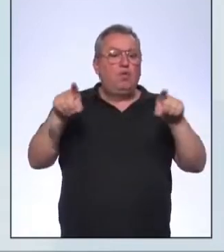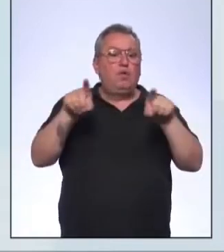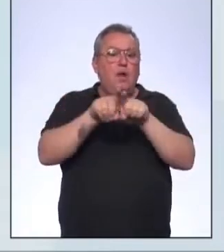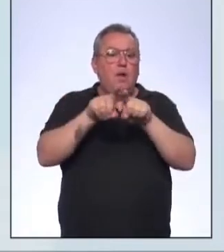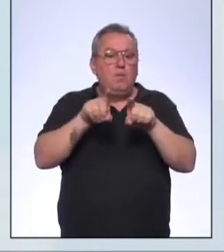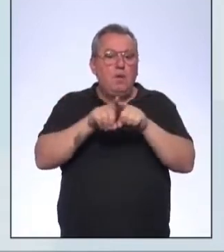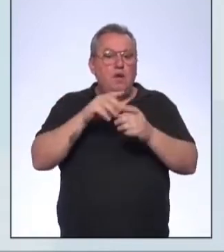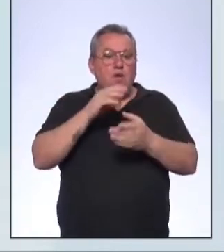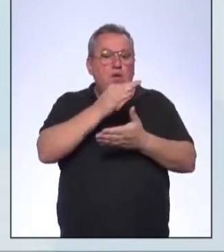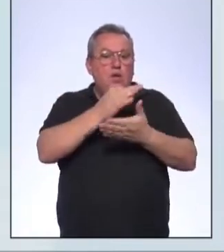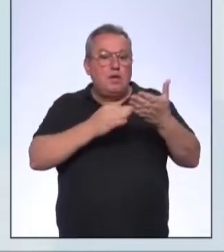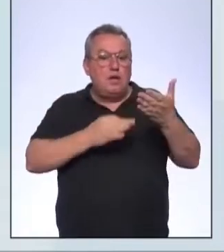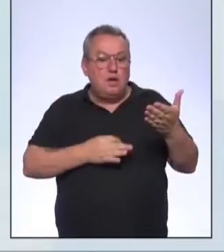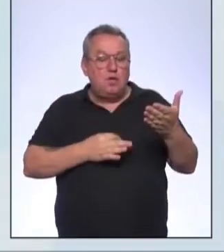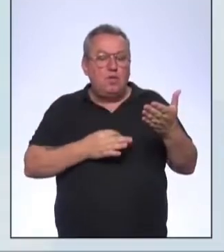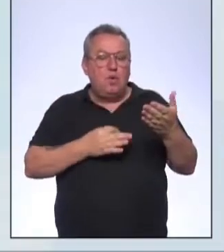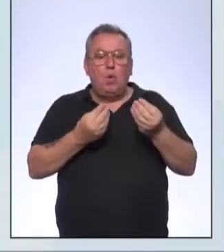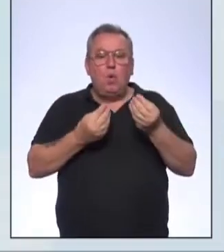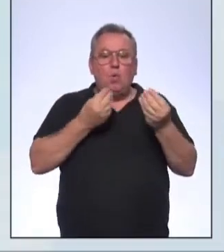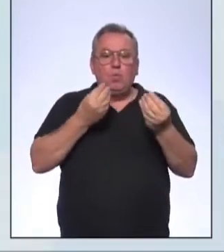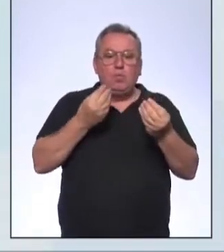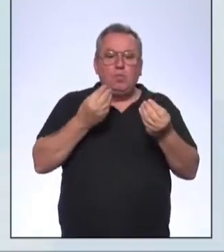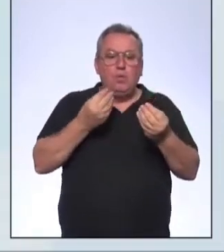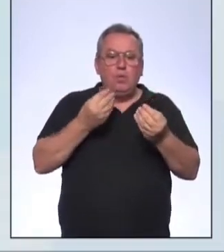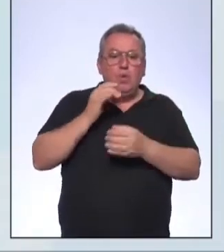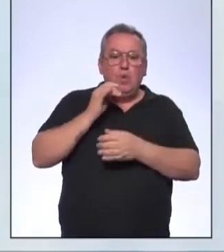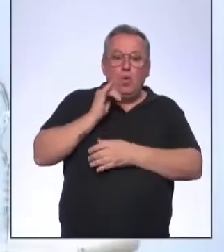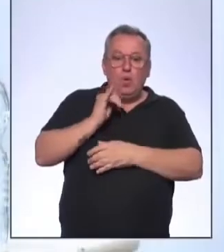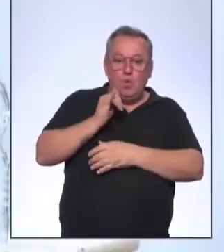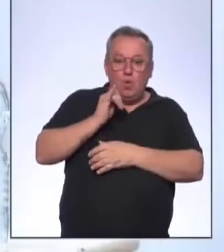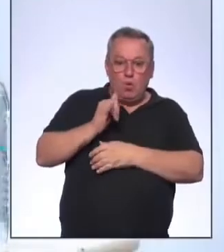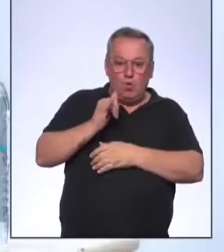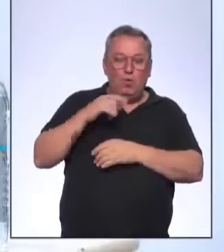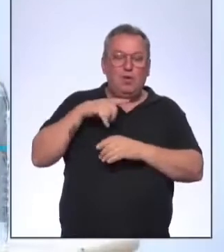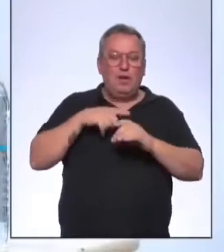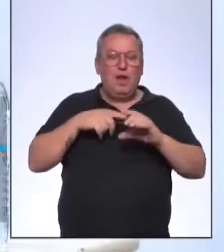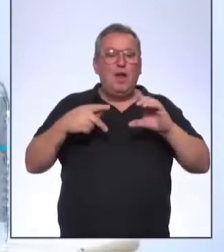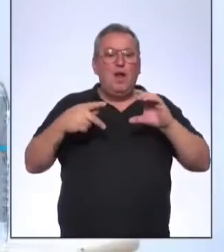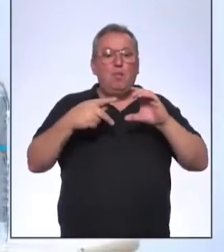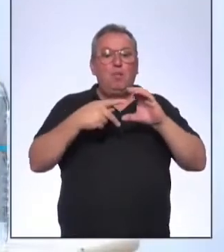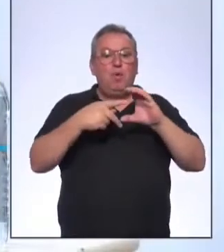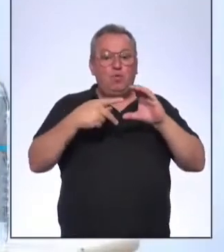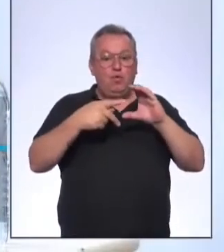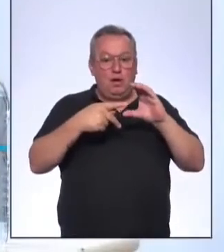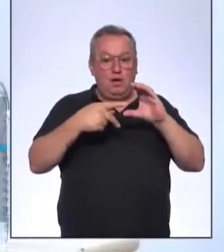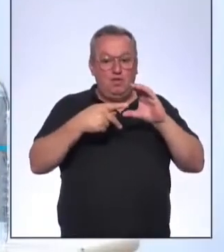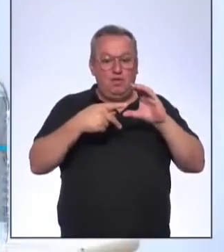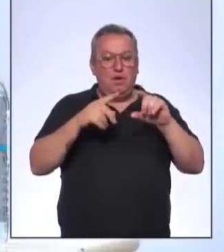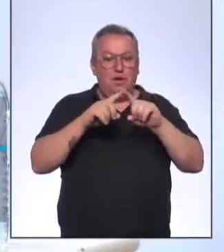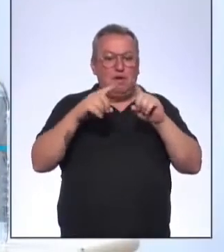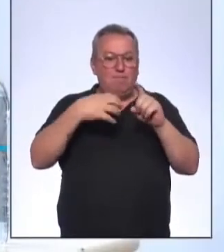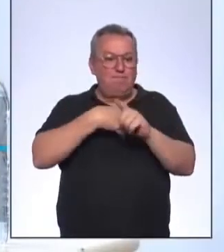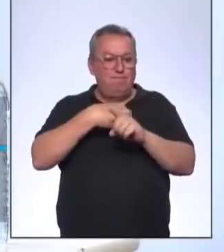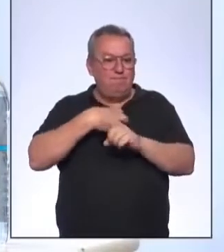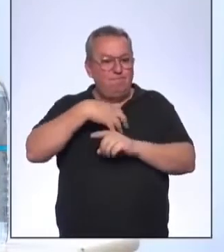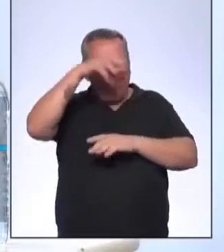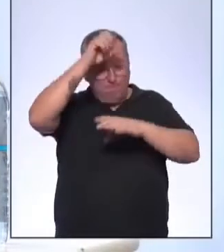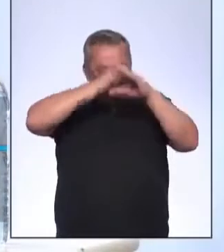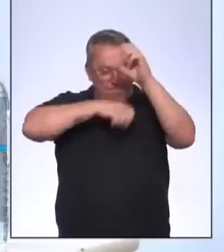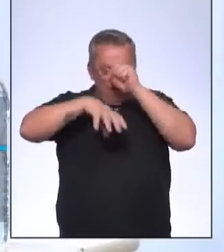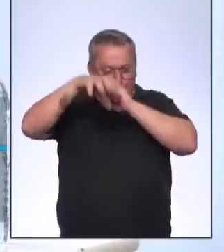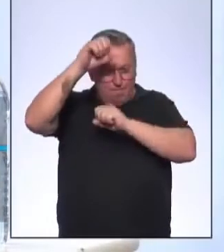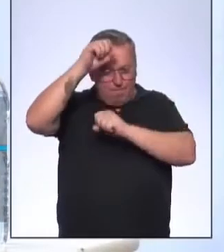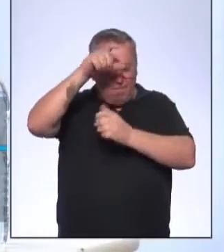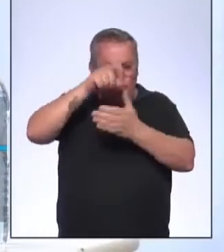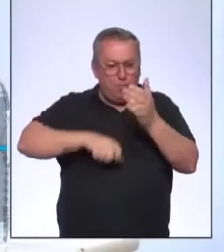isso a gente vai ouvir um podcast é um texto da situação de aprendizagem